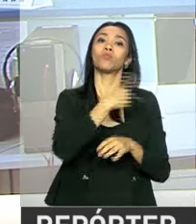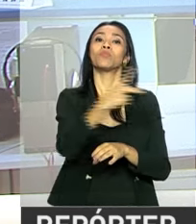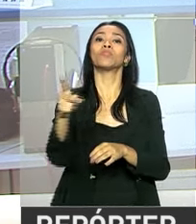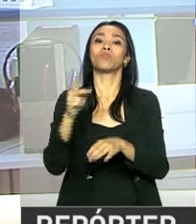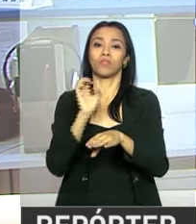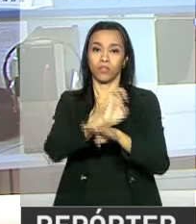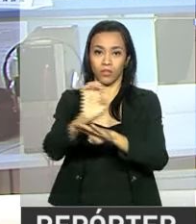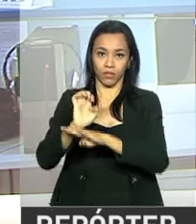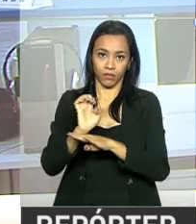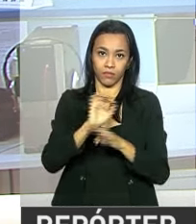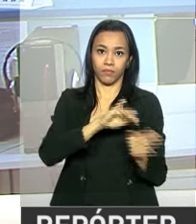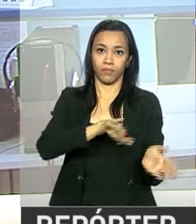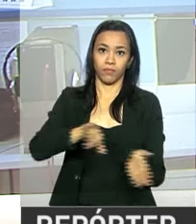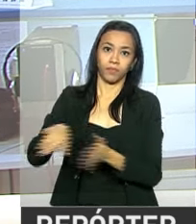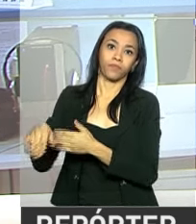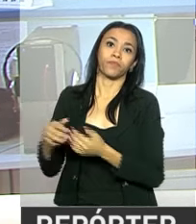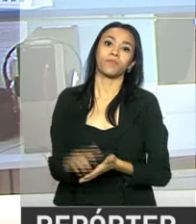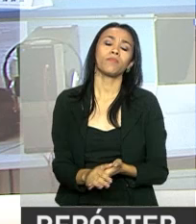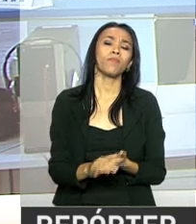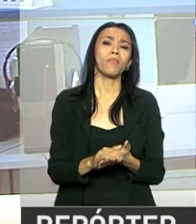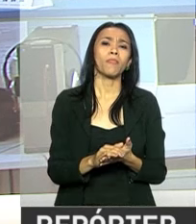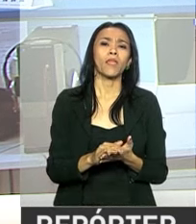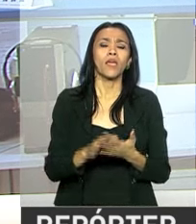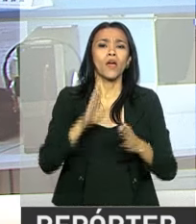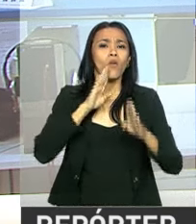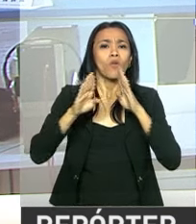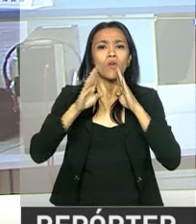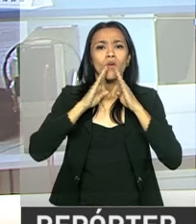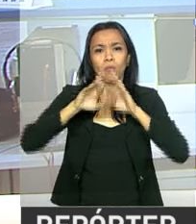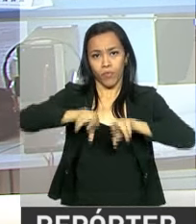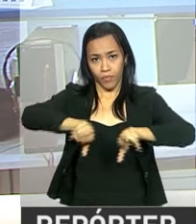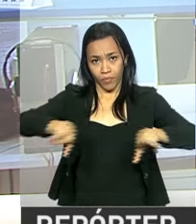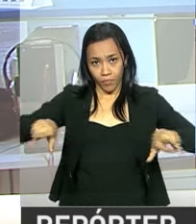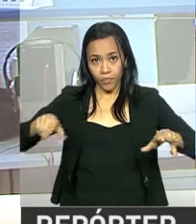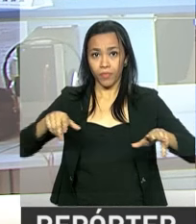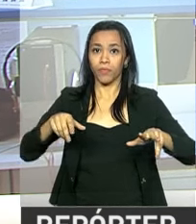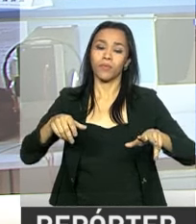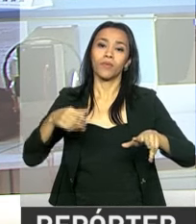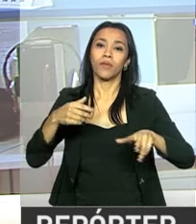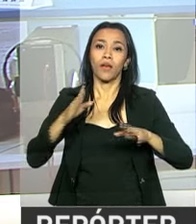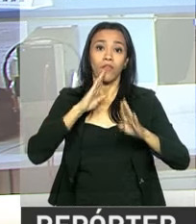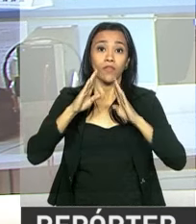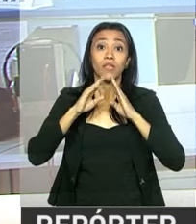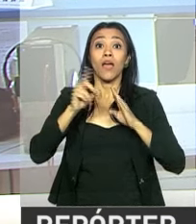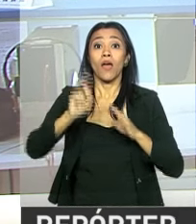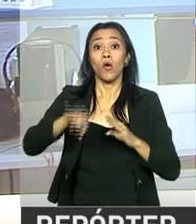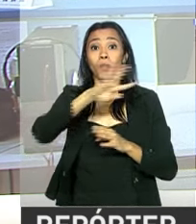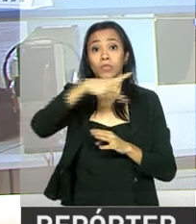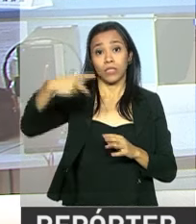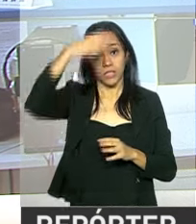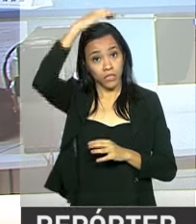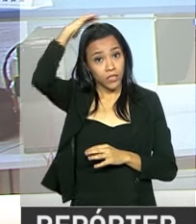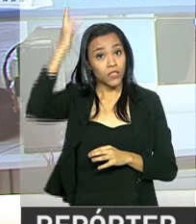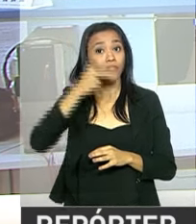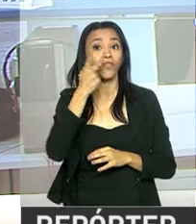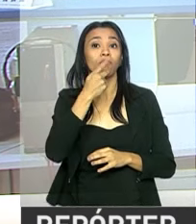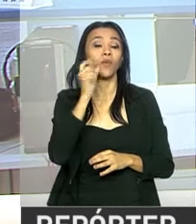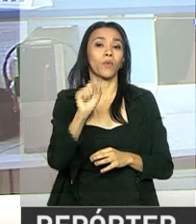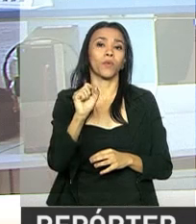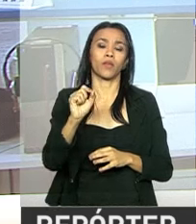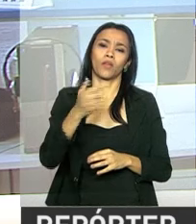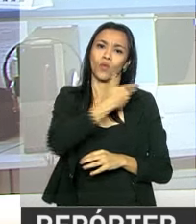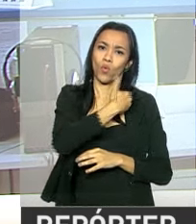Olimpíadas e e pelas redes sociais, o presidente em exercício, Michel Temer, afirmou que o governo está adotando